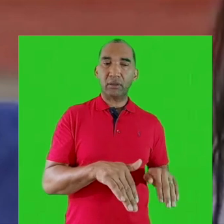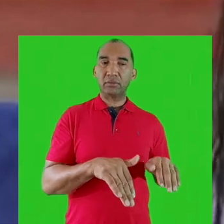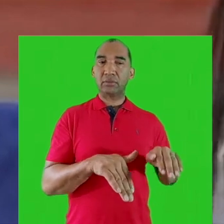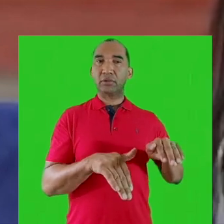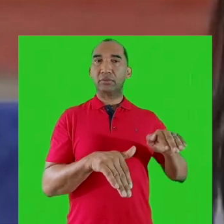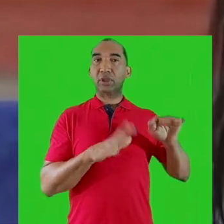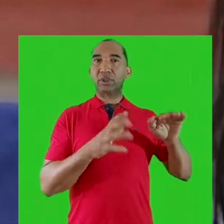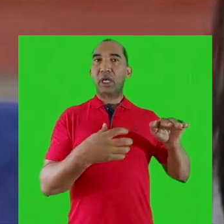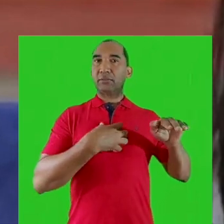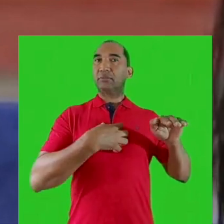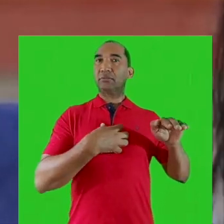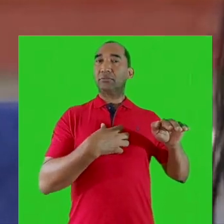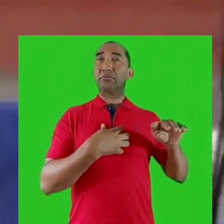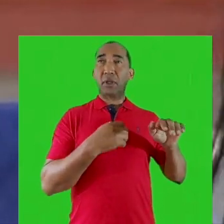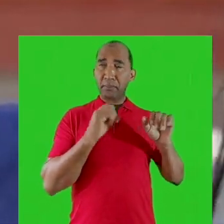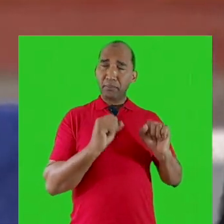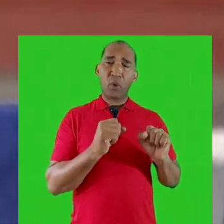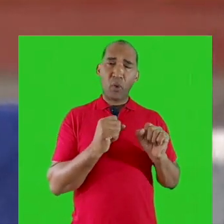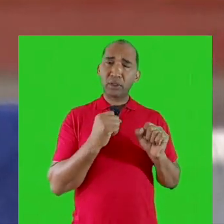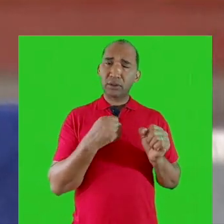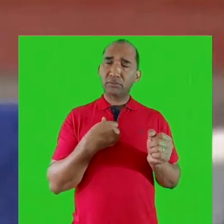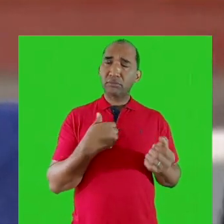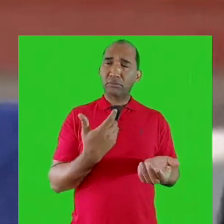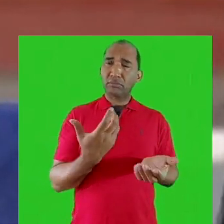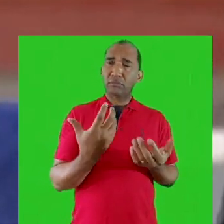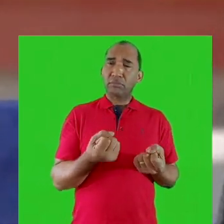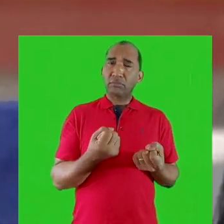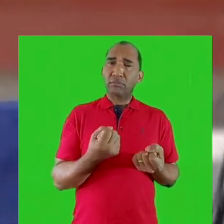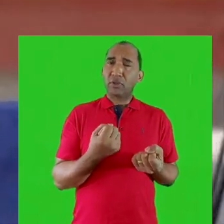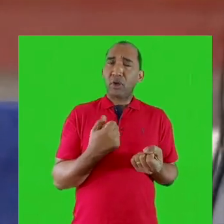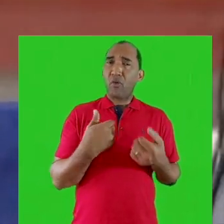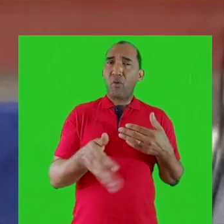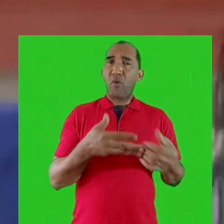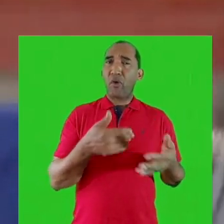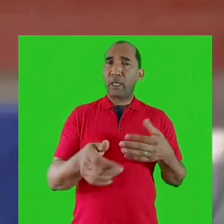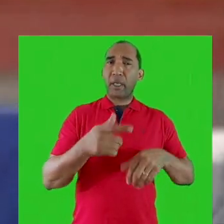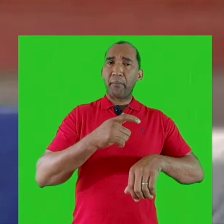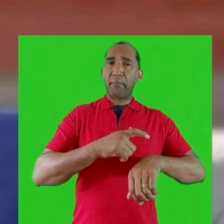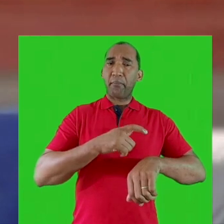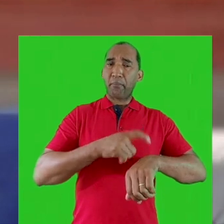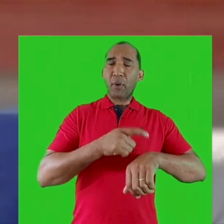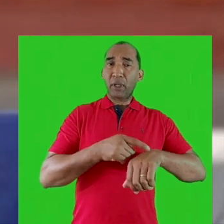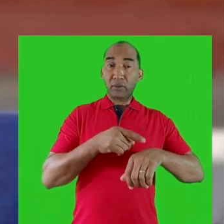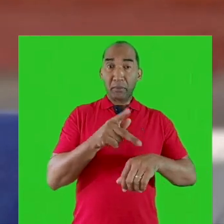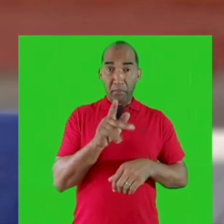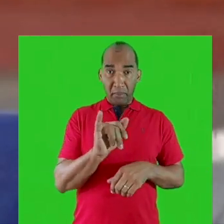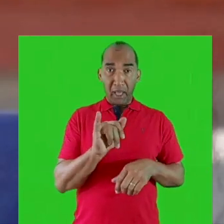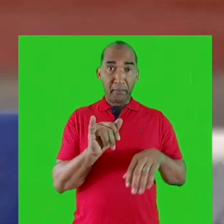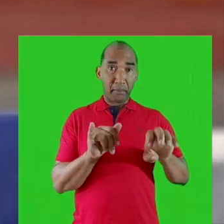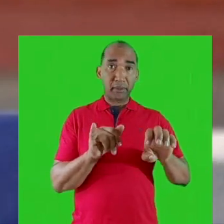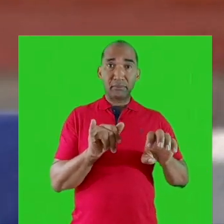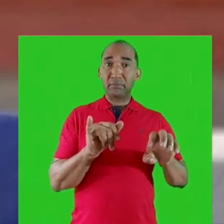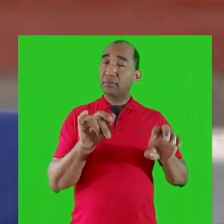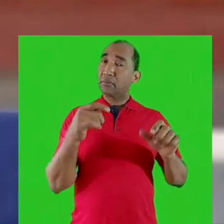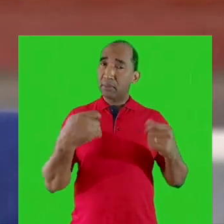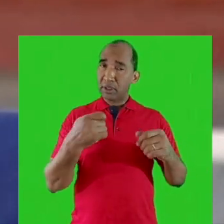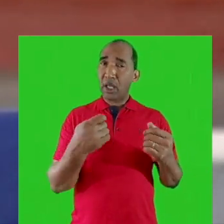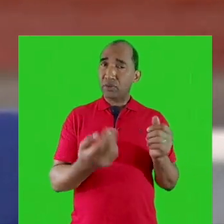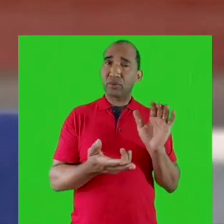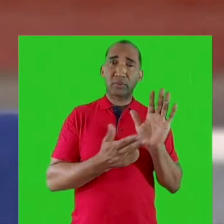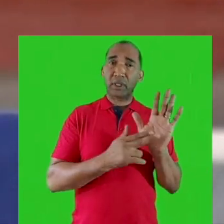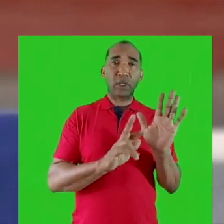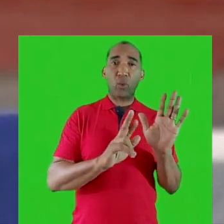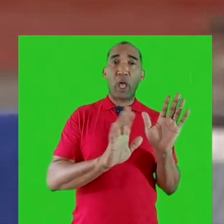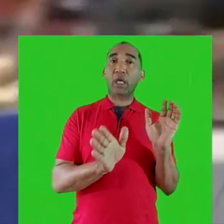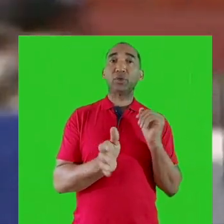isso, mas quando ele já estava bem definido mesmo, e você pode contar comigo em todos os momentos. Os pais têm muita responsabilidade nisso, porque os pais